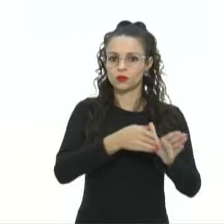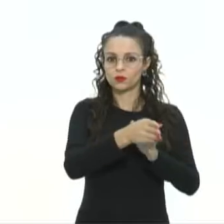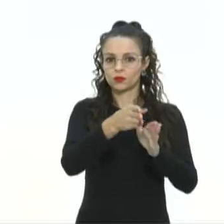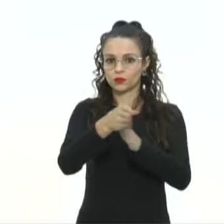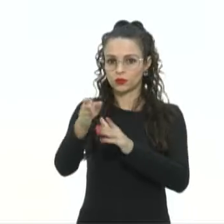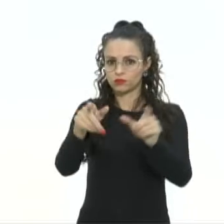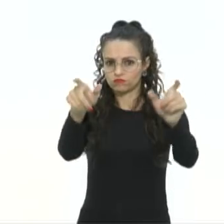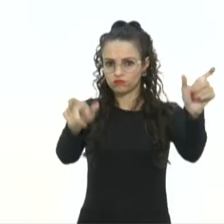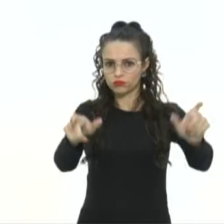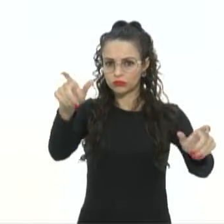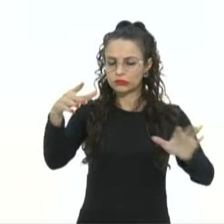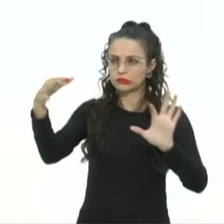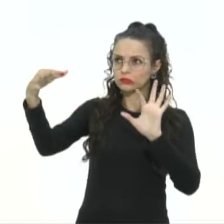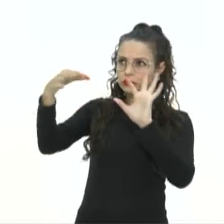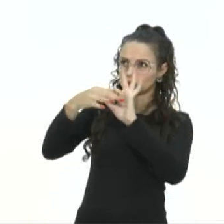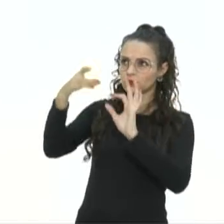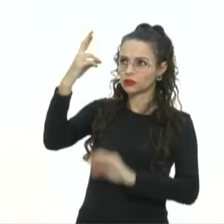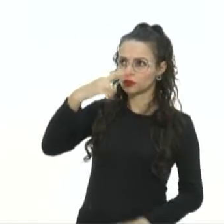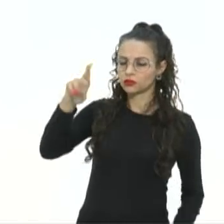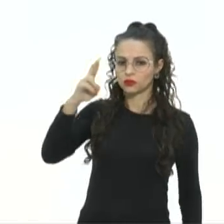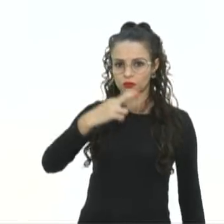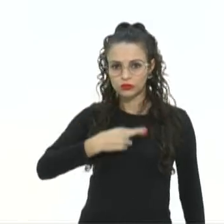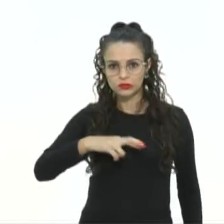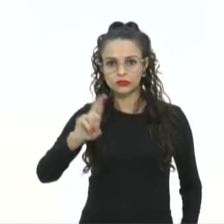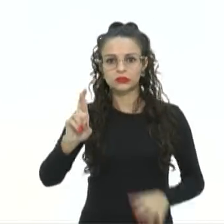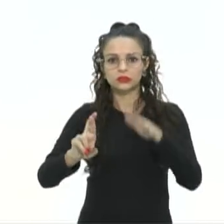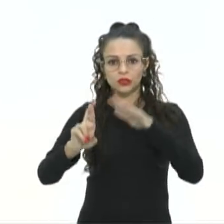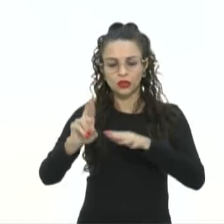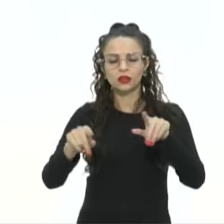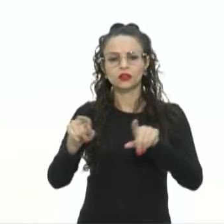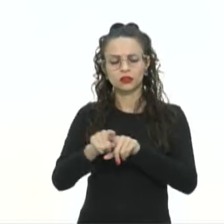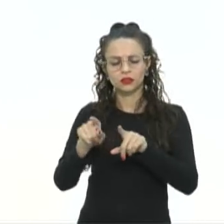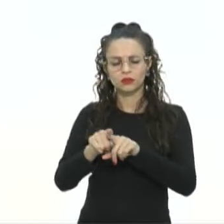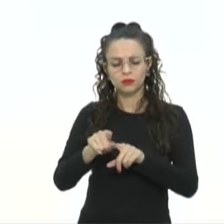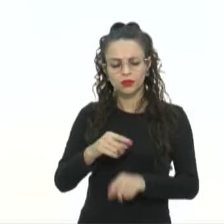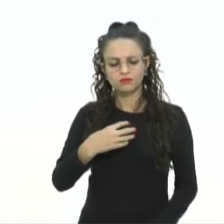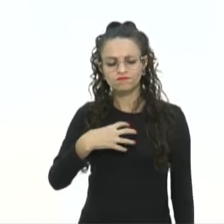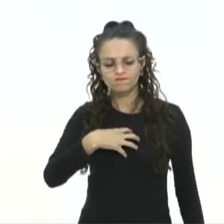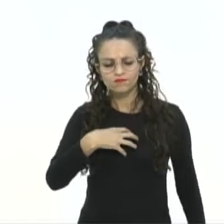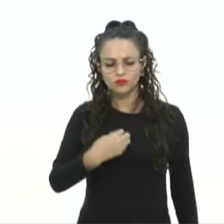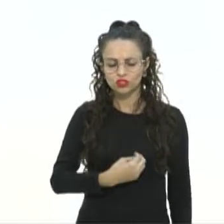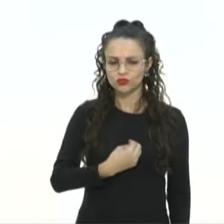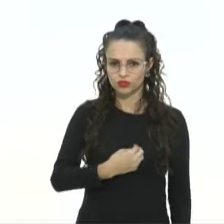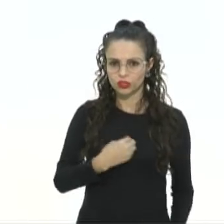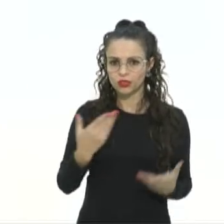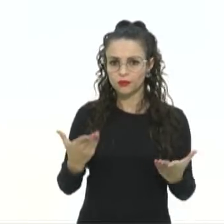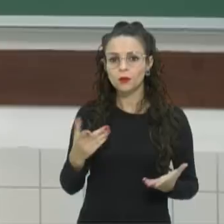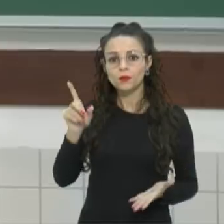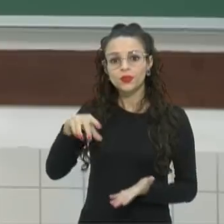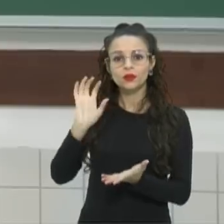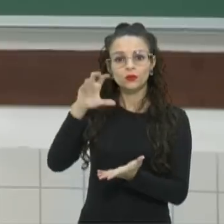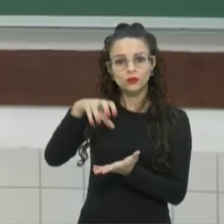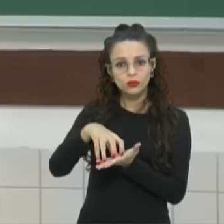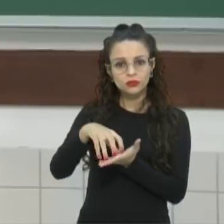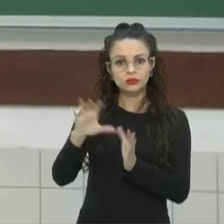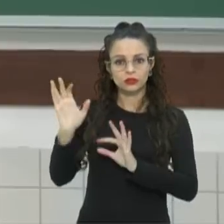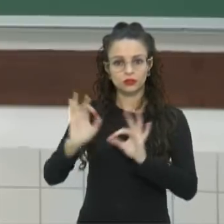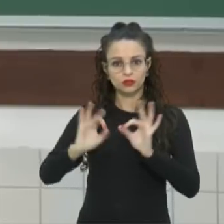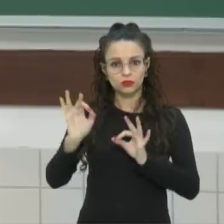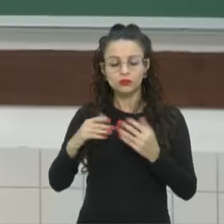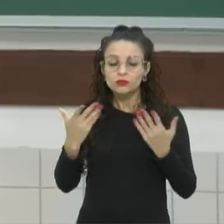sua relação com o sagrado, dando respostas e sentido à sua existência. Então são organizações que são